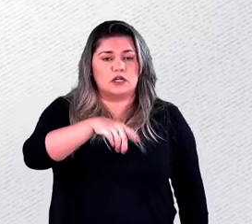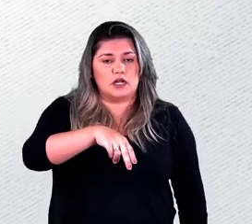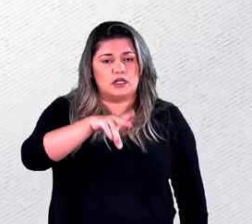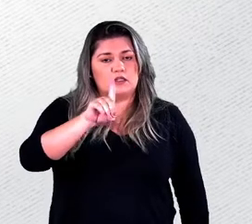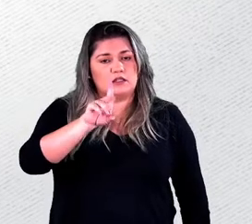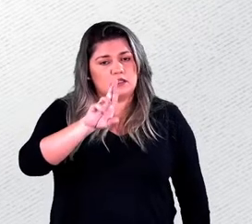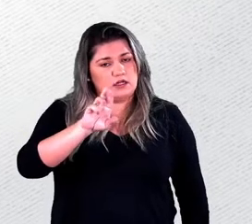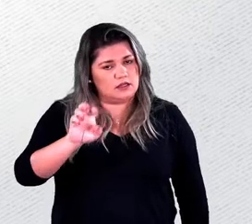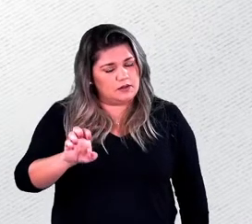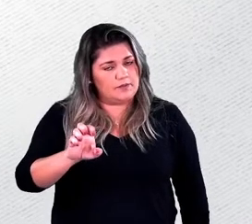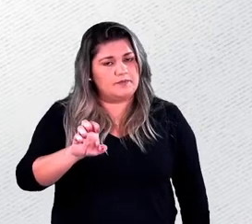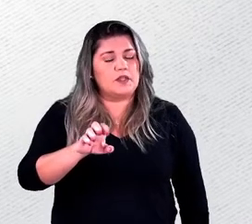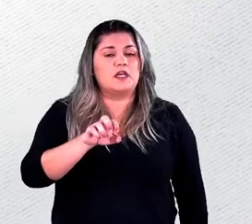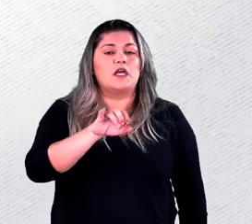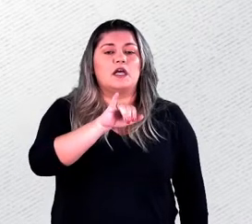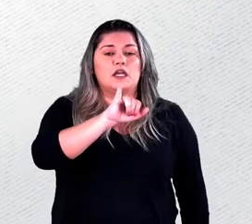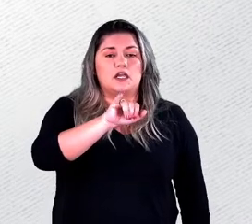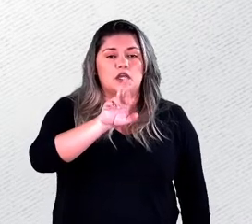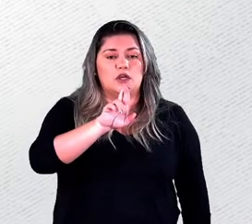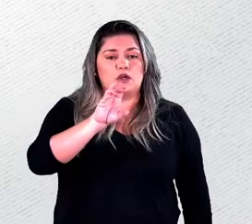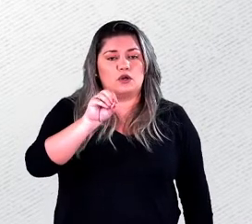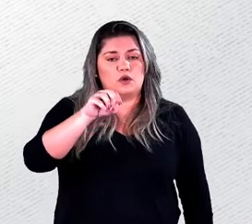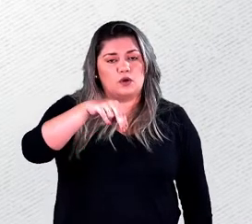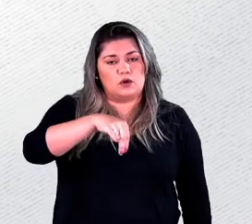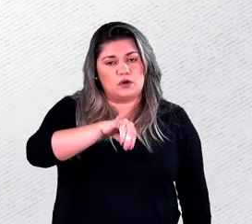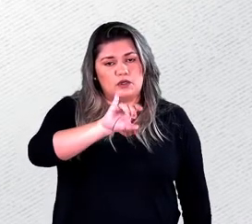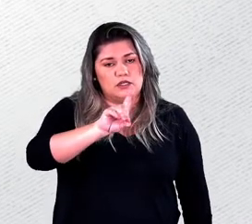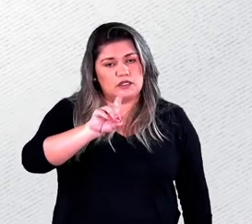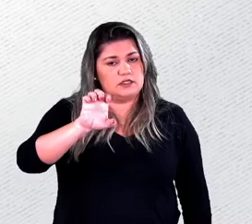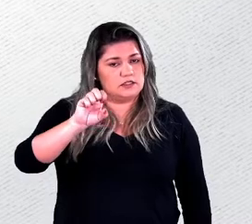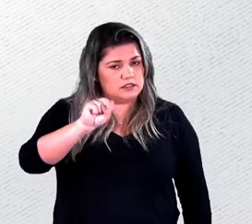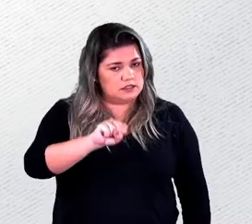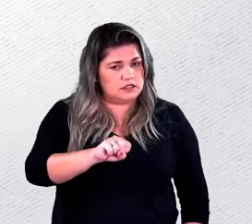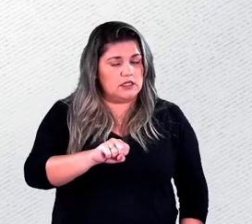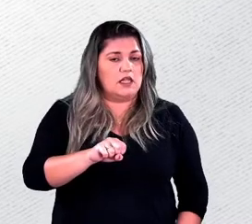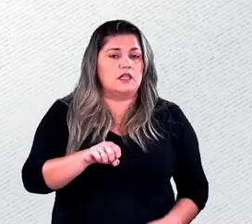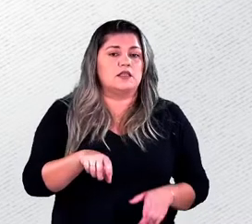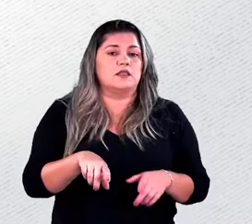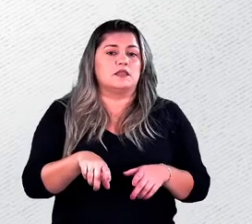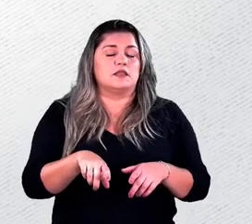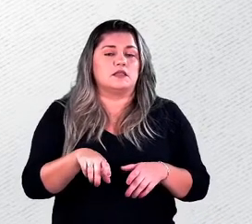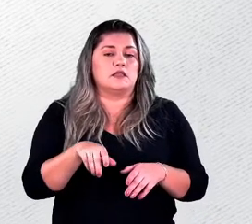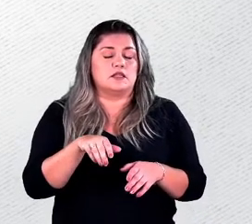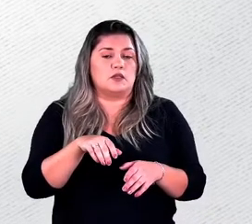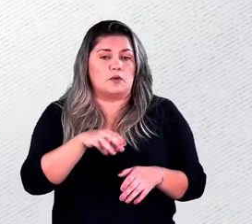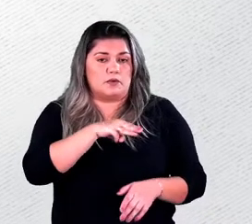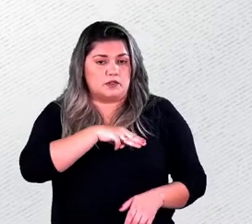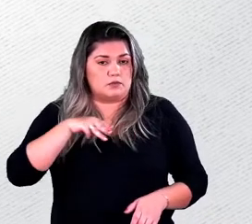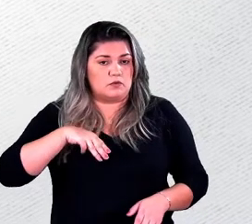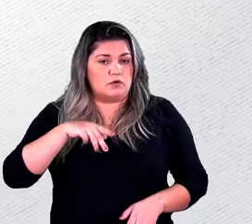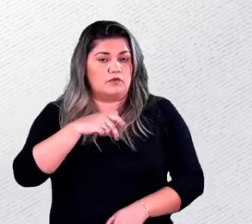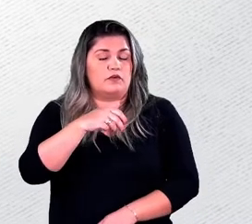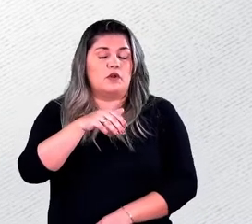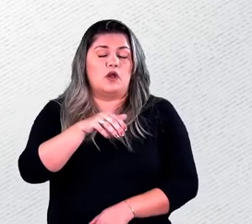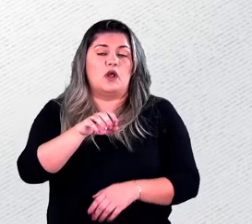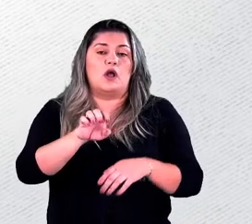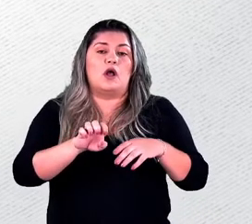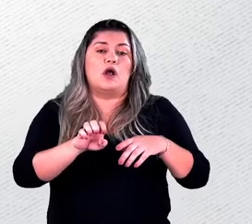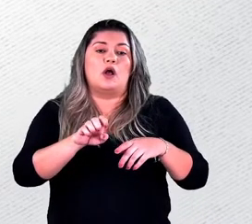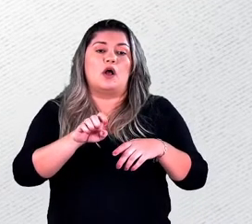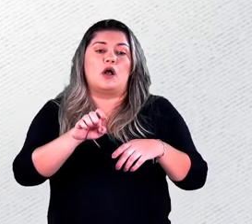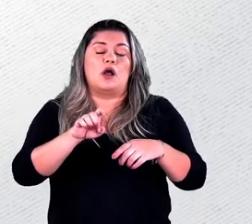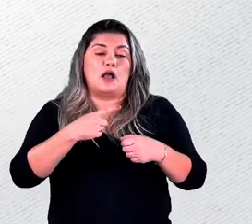desaparecidos Rodrigues dos Santos Procurador de Justiça do Ministério Público do Estado de São Paulo Francisco Satiro